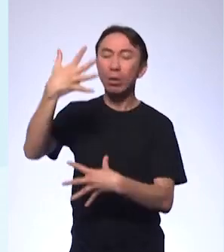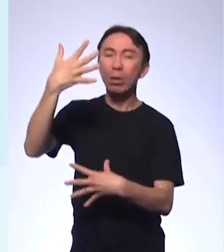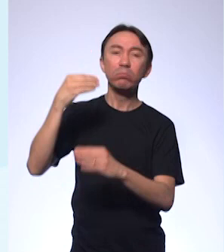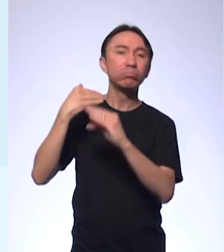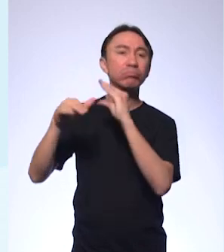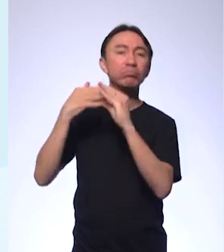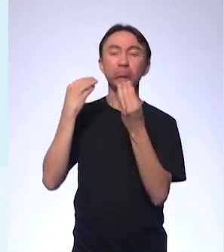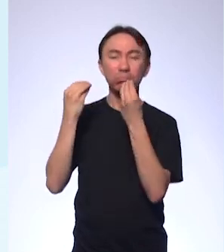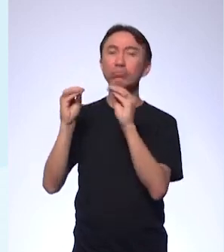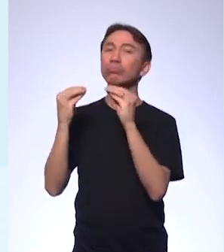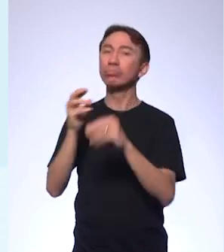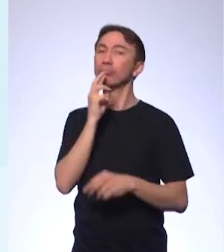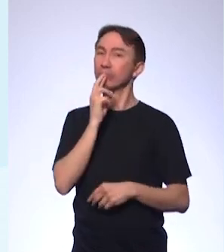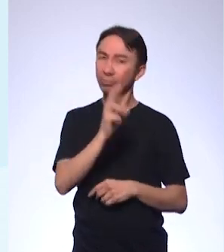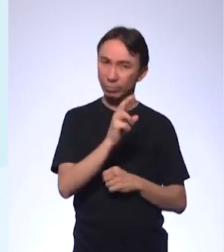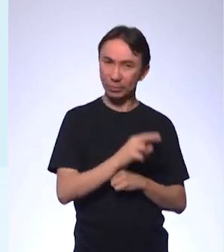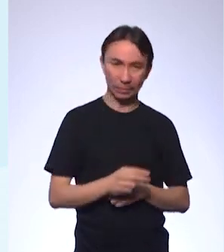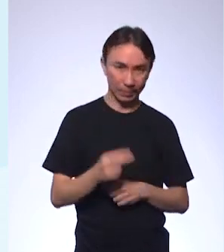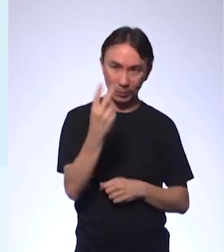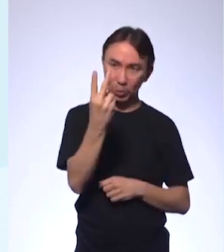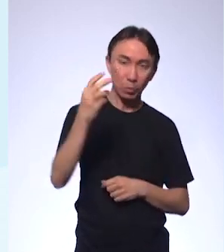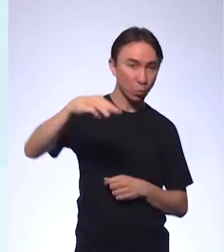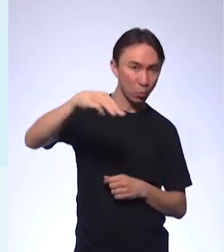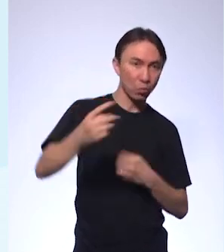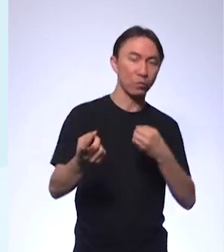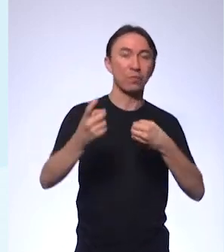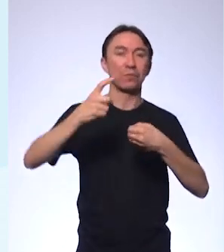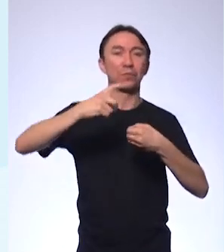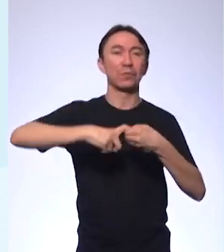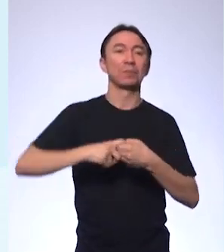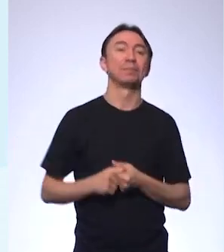que é importante. Então, 2 minutinhos e a gente já volta.